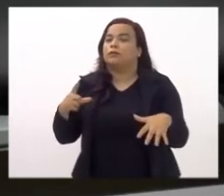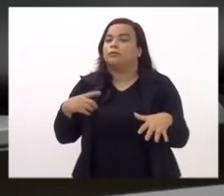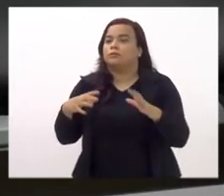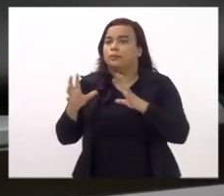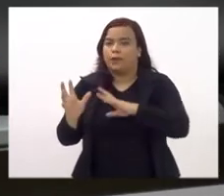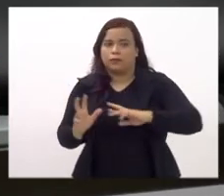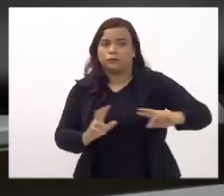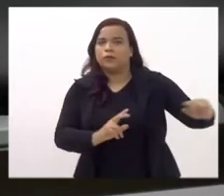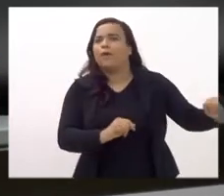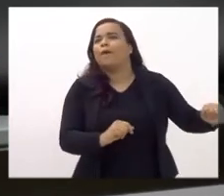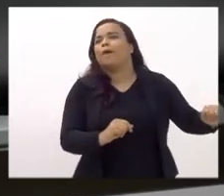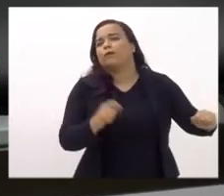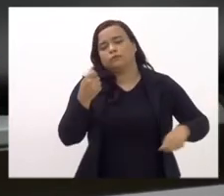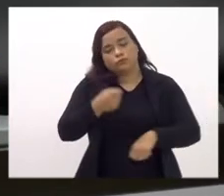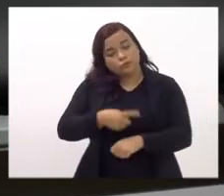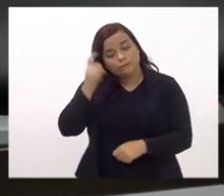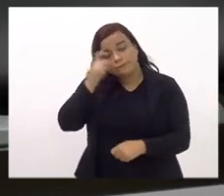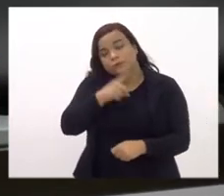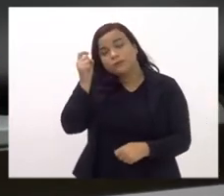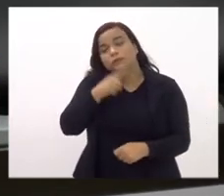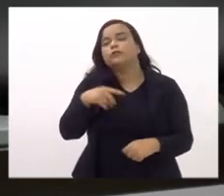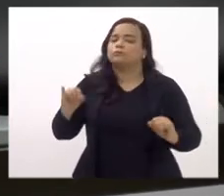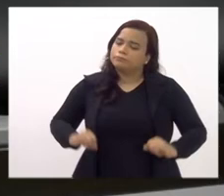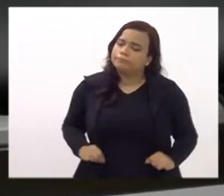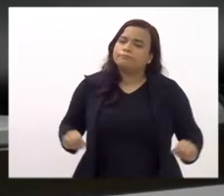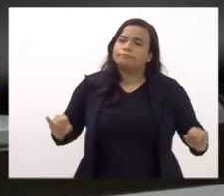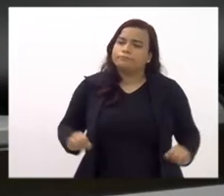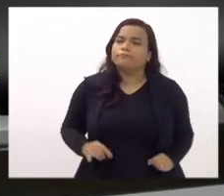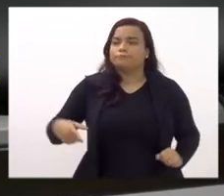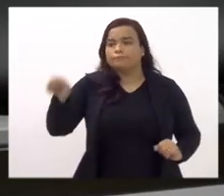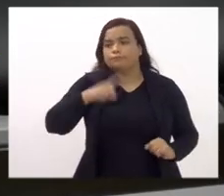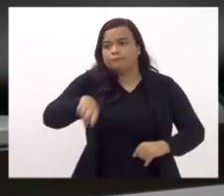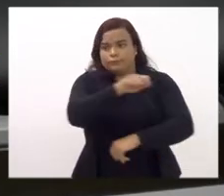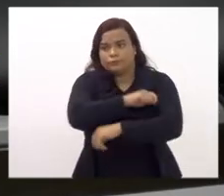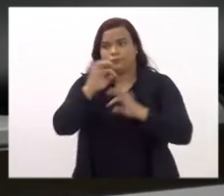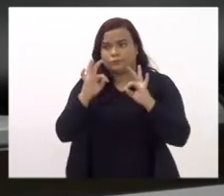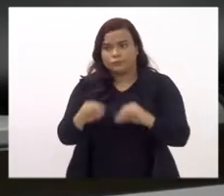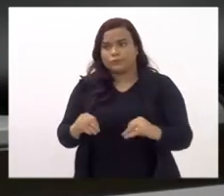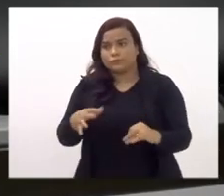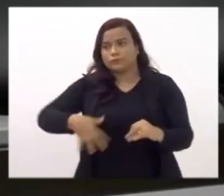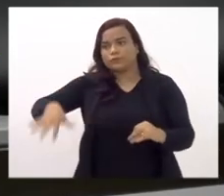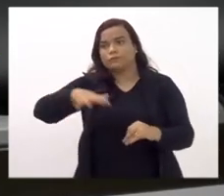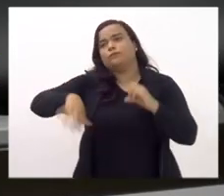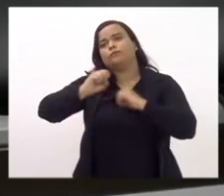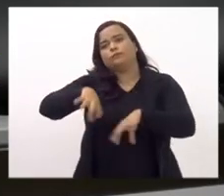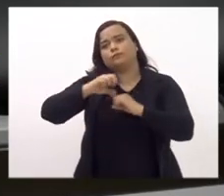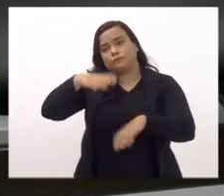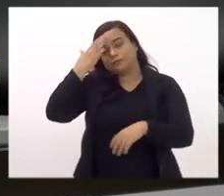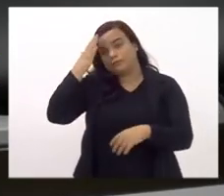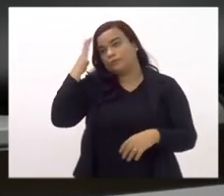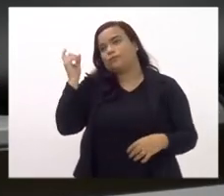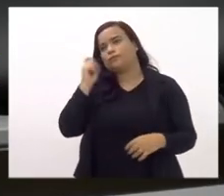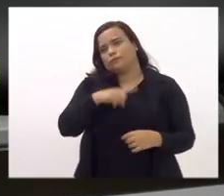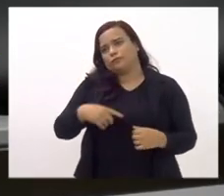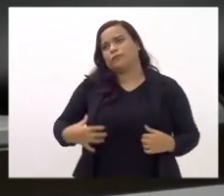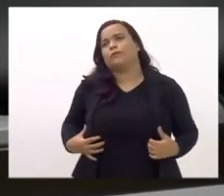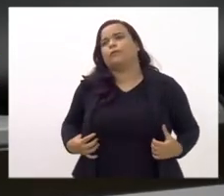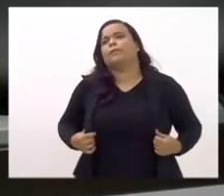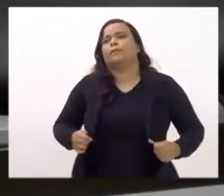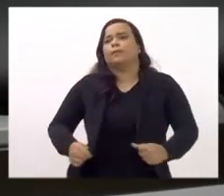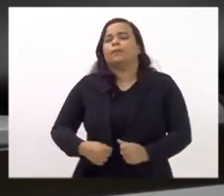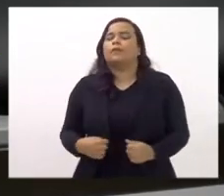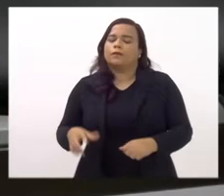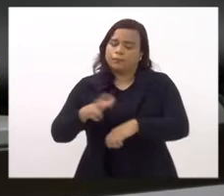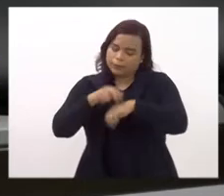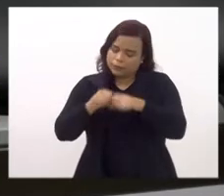que foi bem duro, né? Um período bem duro para todos os estudantes, todo mundo que mexe com educação sabe o quanto foi difícil esses 2 anos de